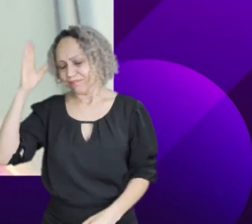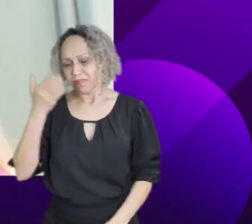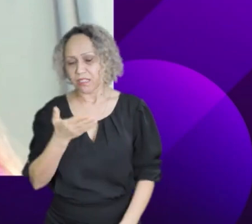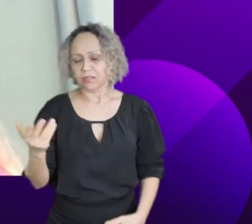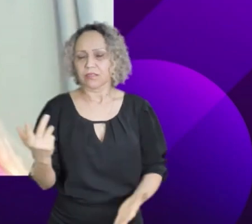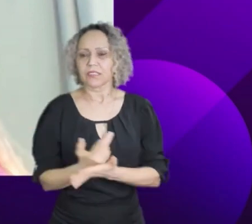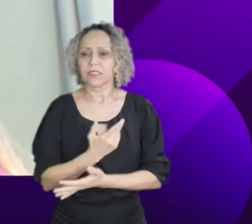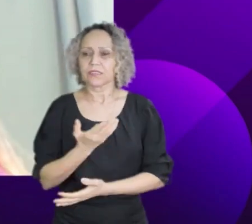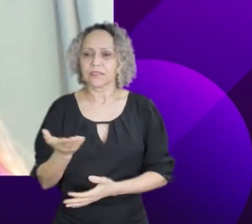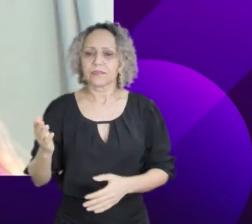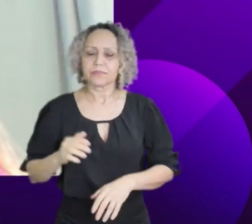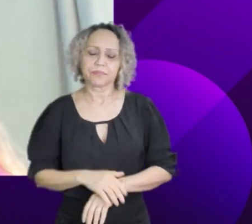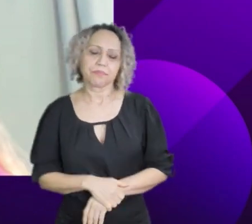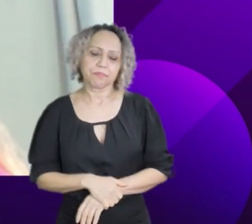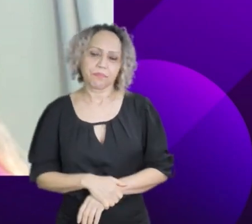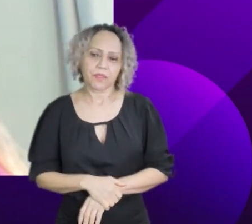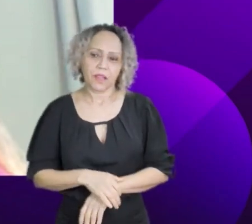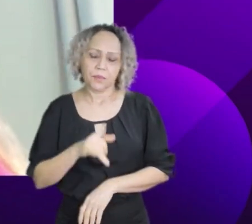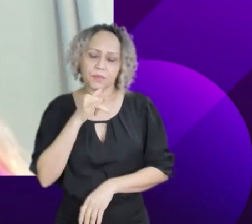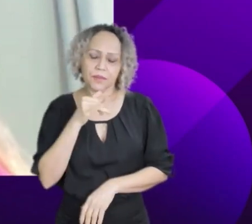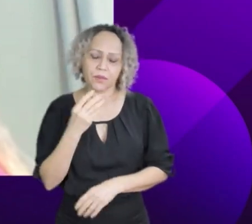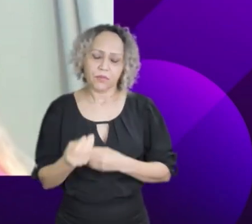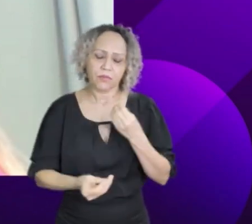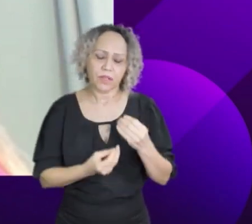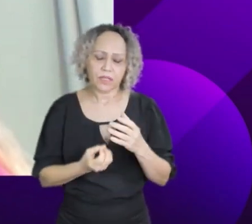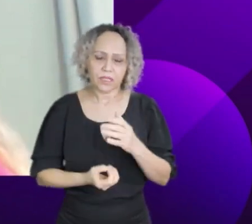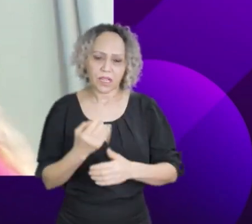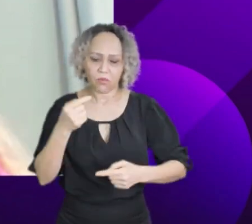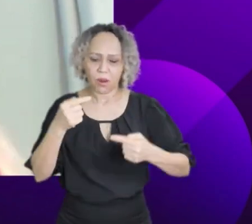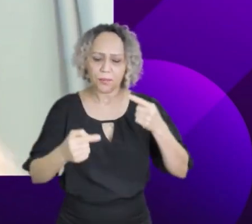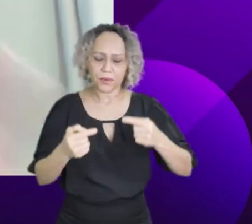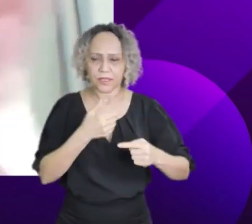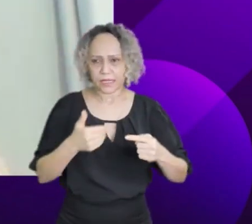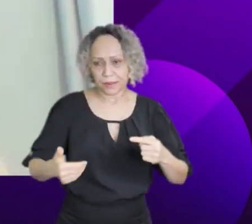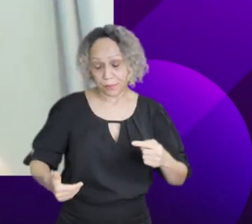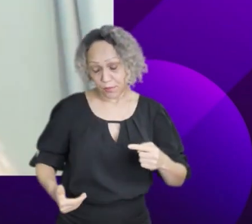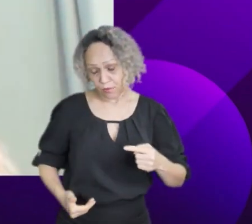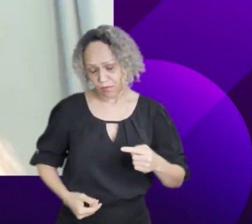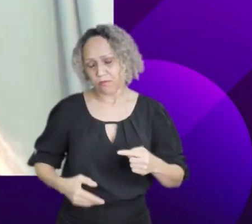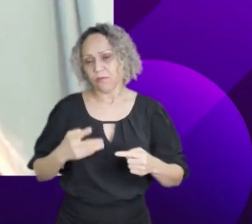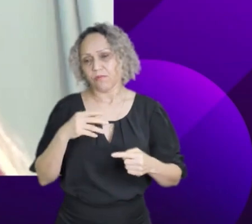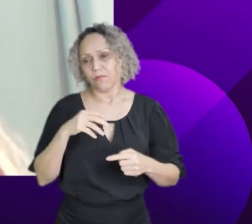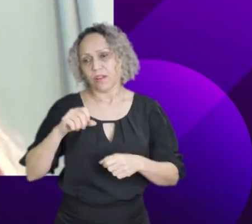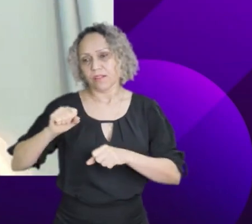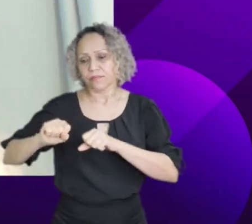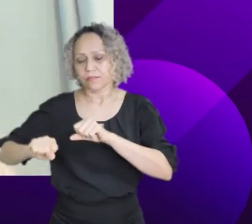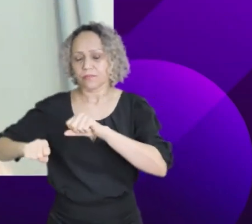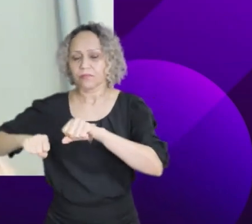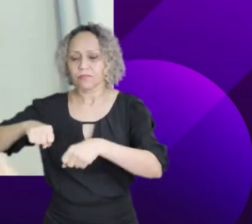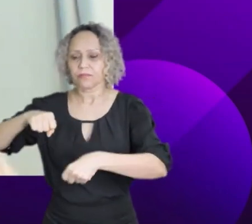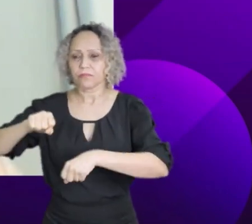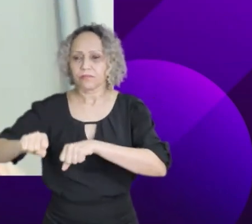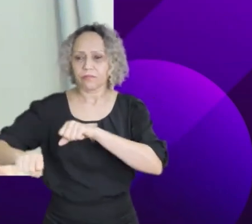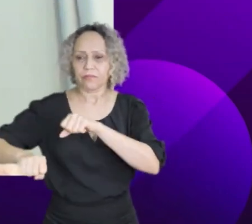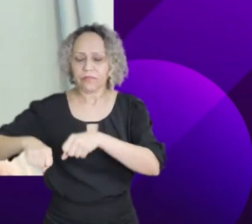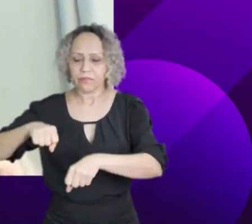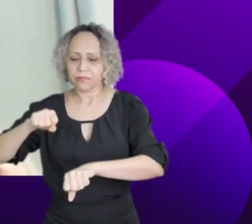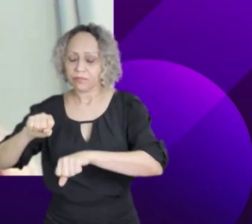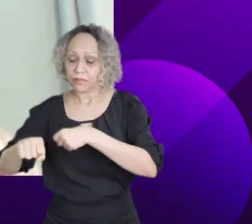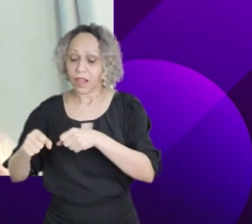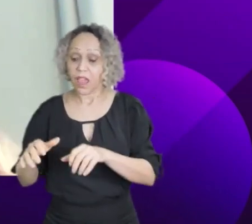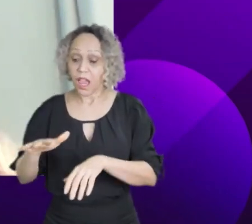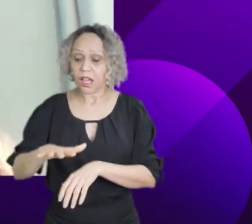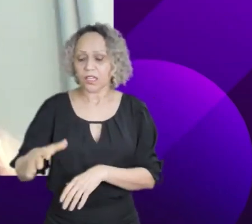para a mobilidade ativa, falando especificamente da ciclomobilidade, que é a área que eu me especializo